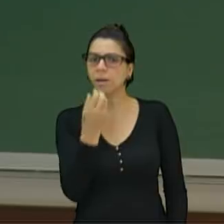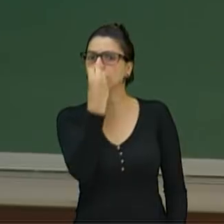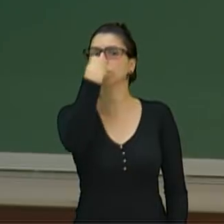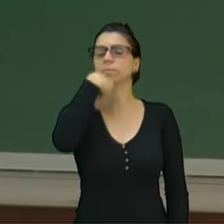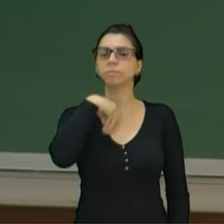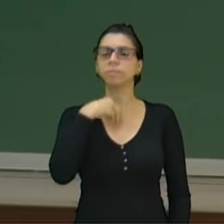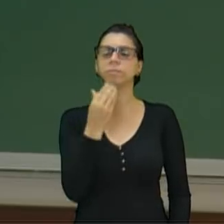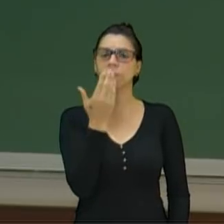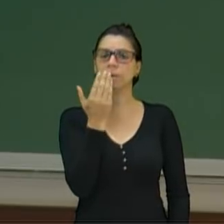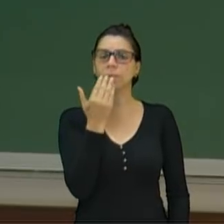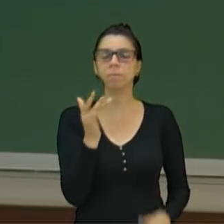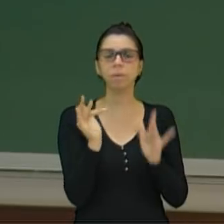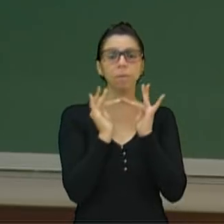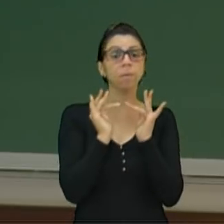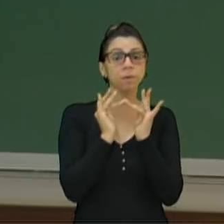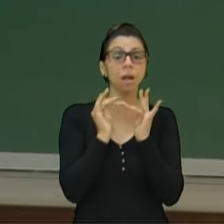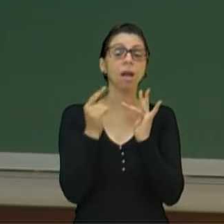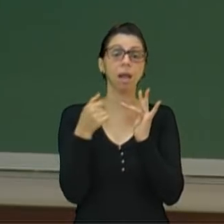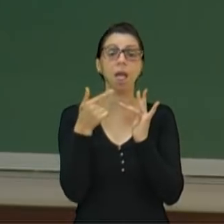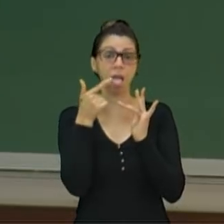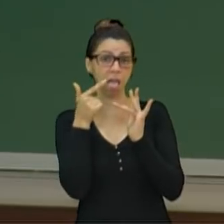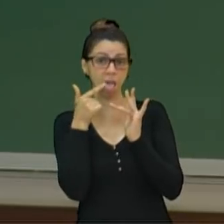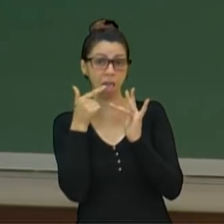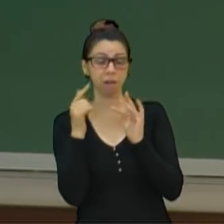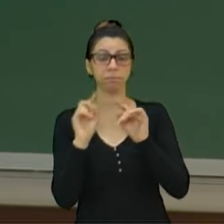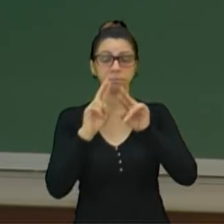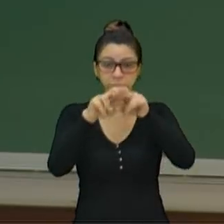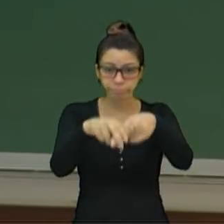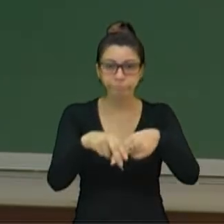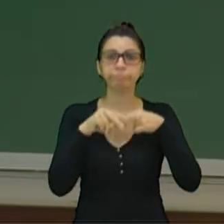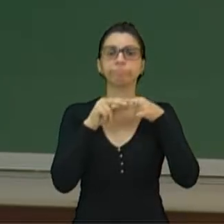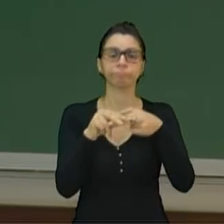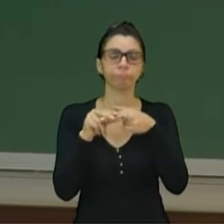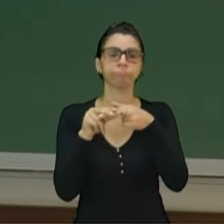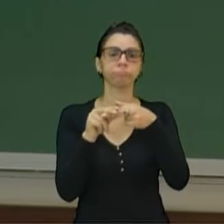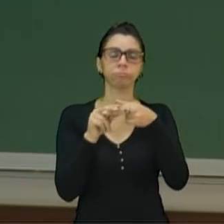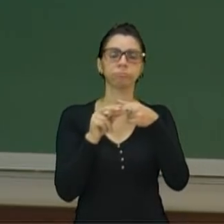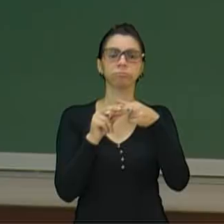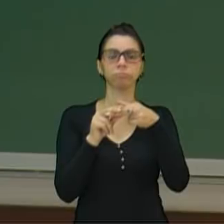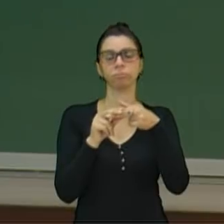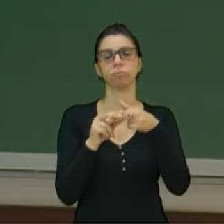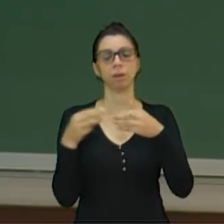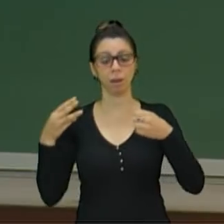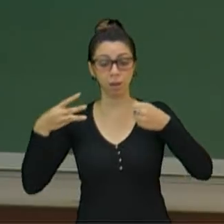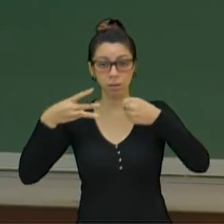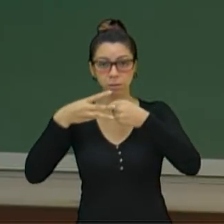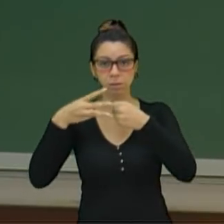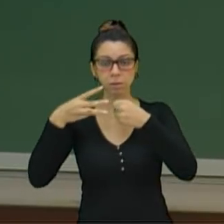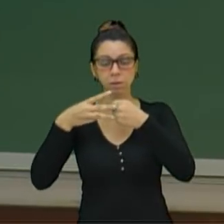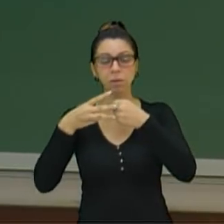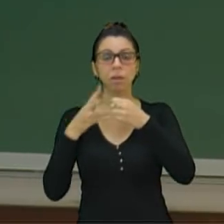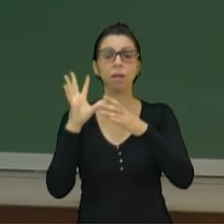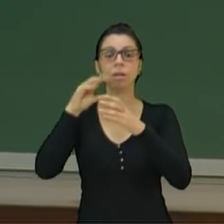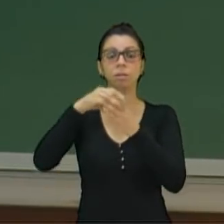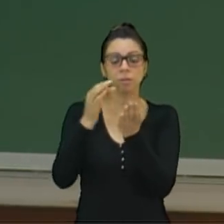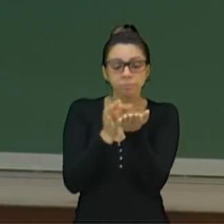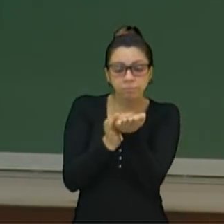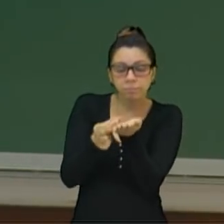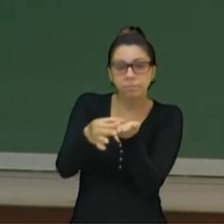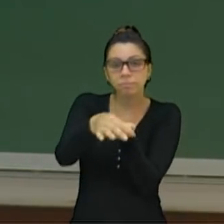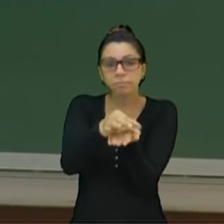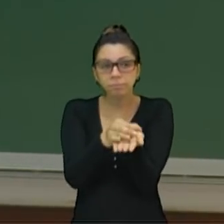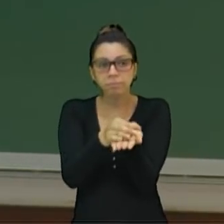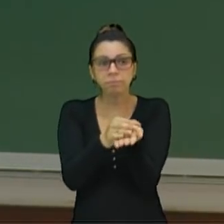alimento entra em contato? É a nossa língua. Por isso que a grande concentração dessas células se encontram nessa região. Por isso que